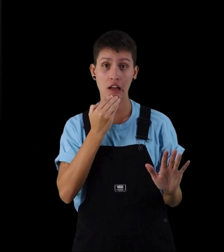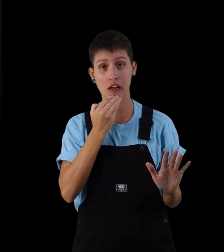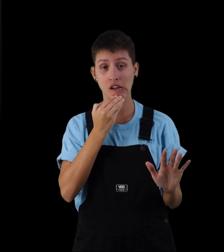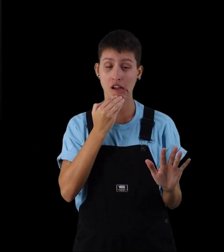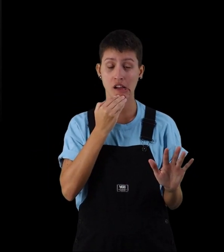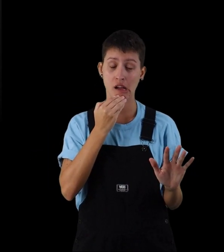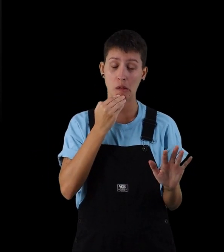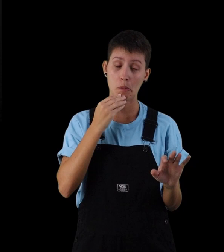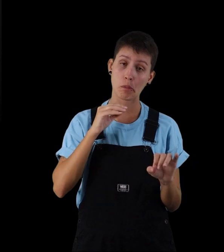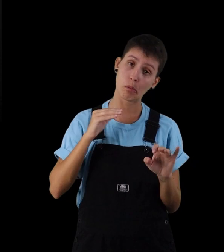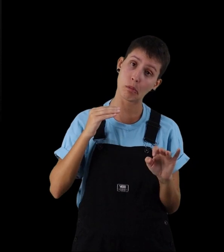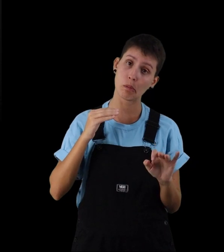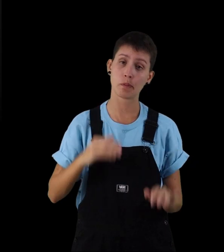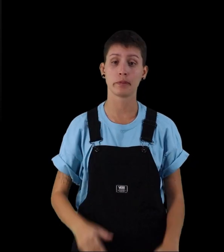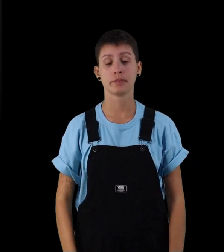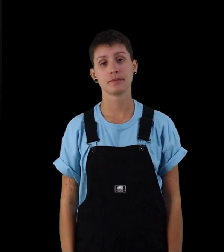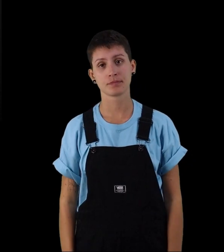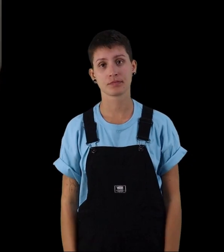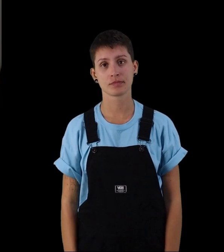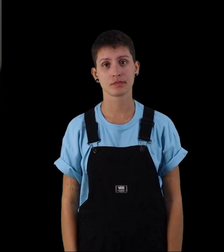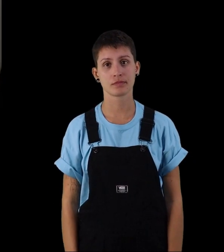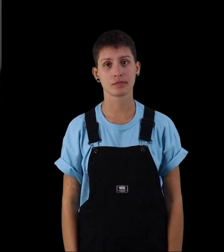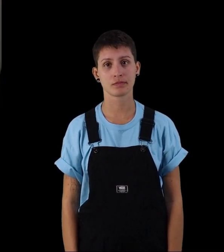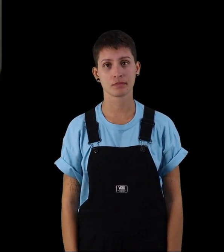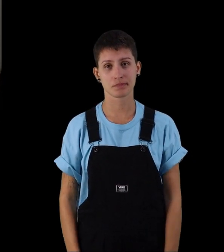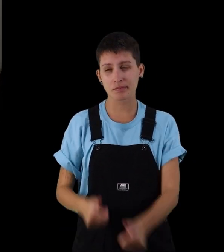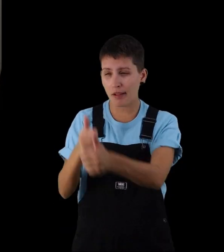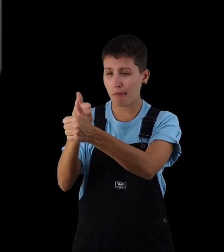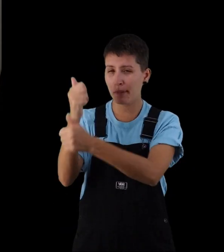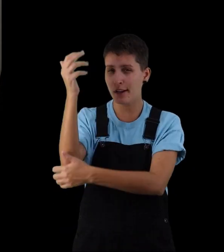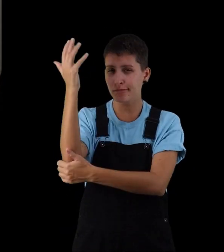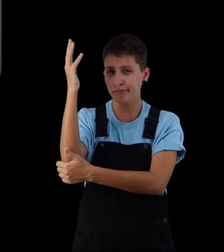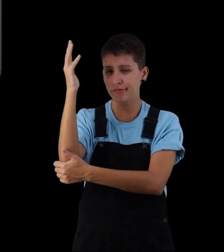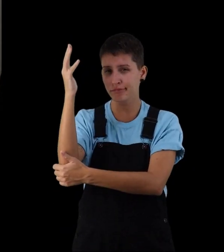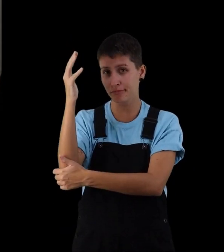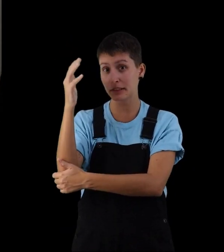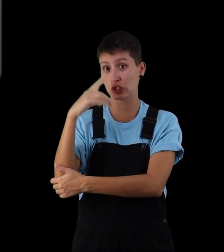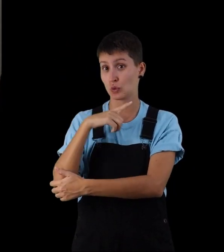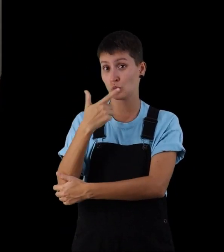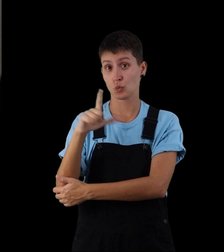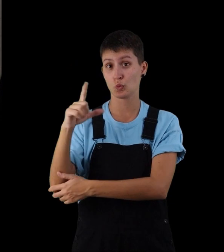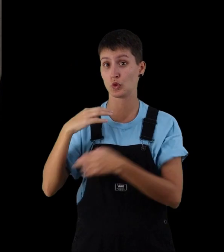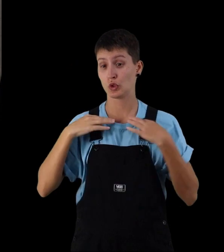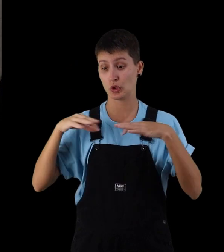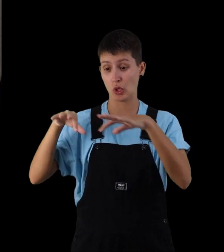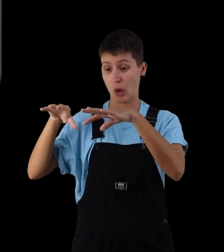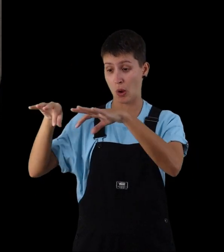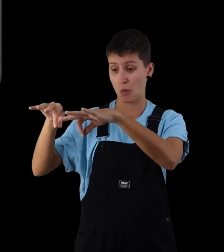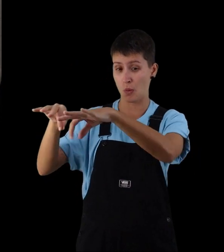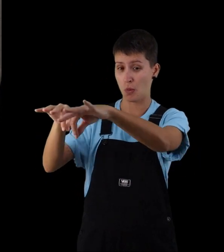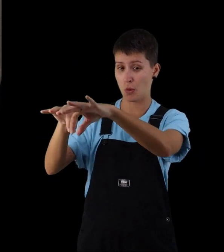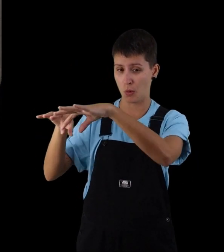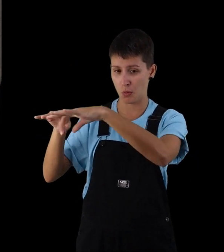tudo torto, estragado. Água cai sobre o desenho do violino. Numa tina ao lado da árvore, em vez de roupas